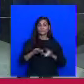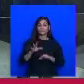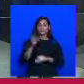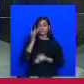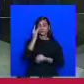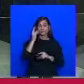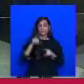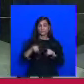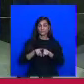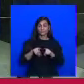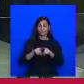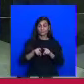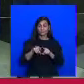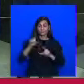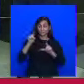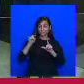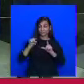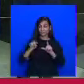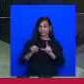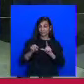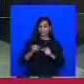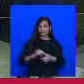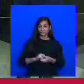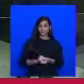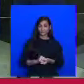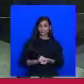transmissão ao vivo também na tela da Rede TV.